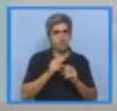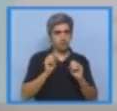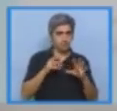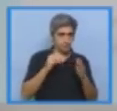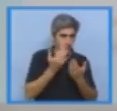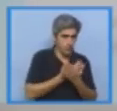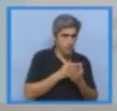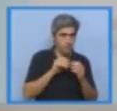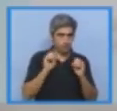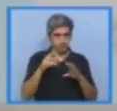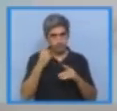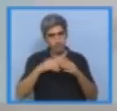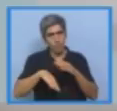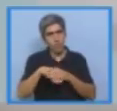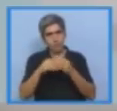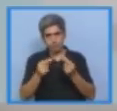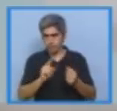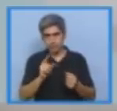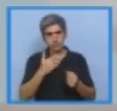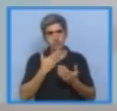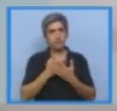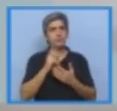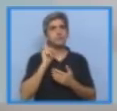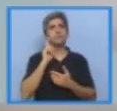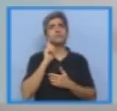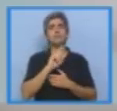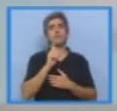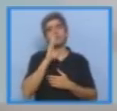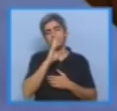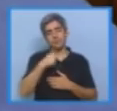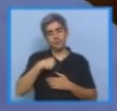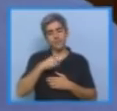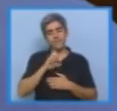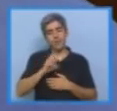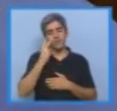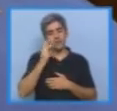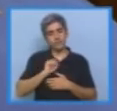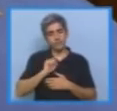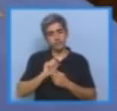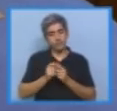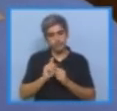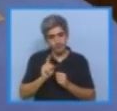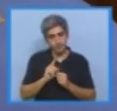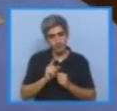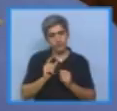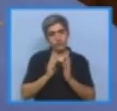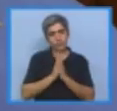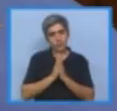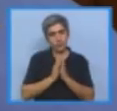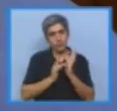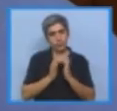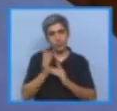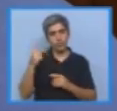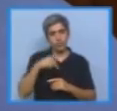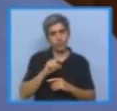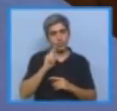pão, seja o milagre de uma cura, não valem de nada se o nosso estilo de vida não muda. Jesus não veio para nos resolver problemas.